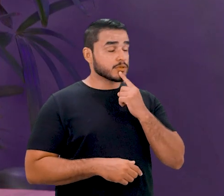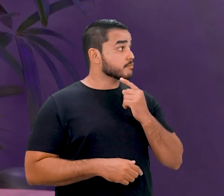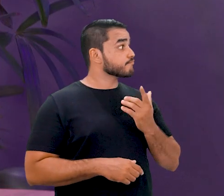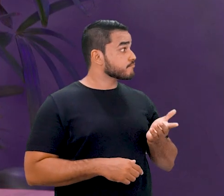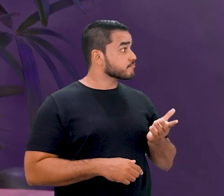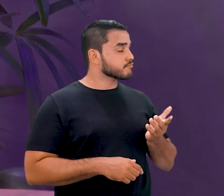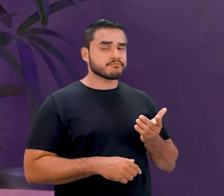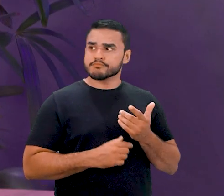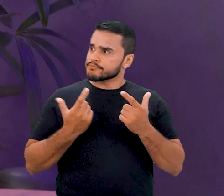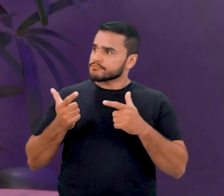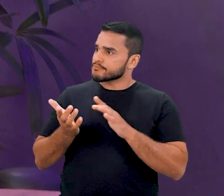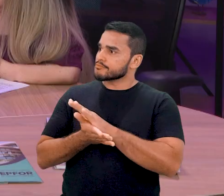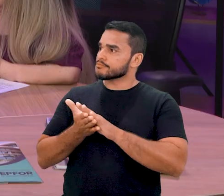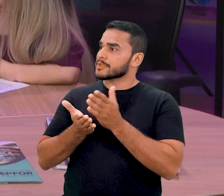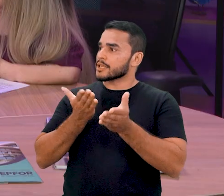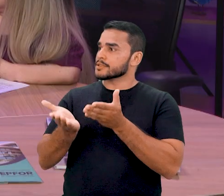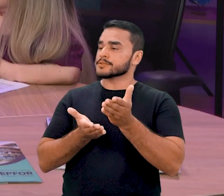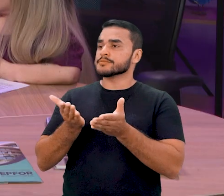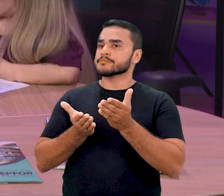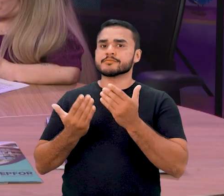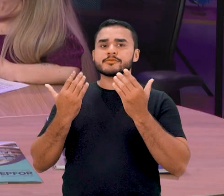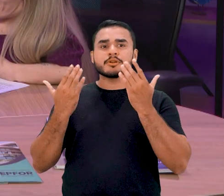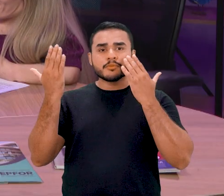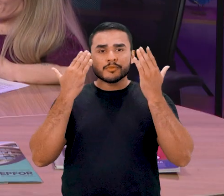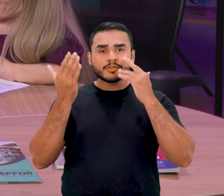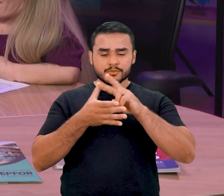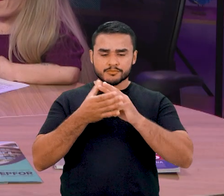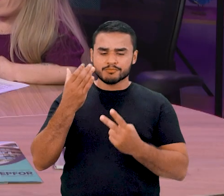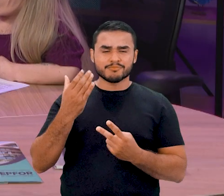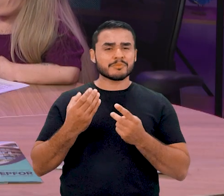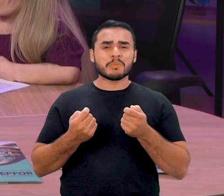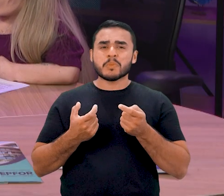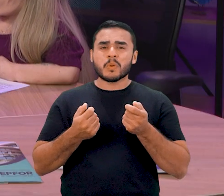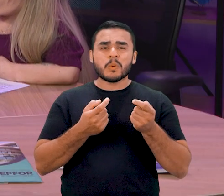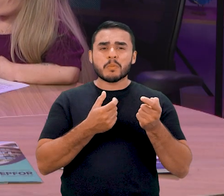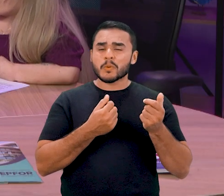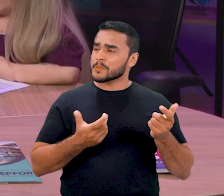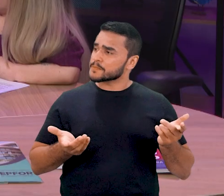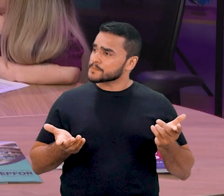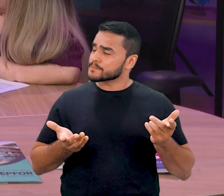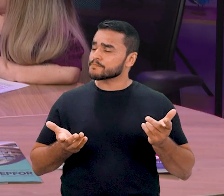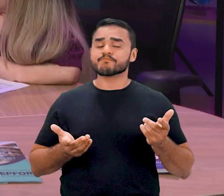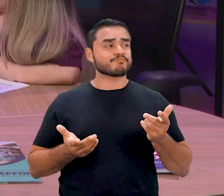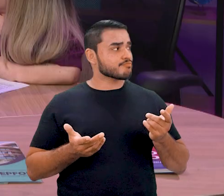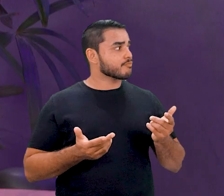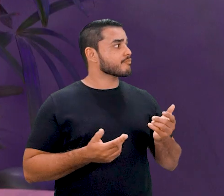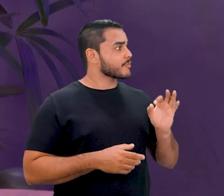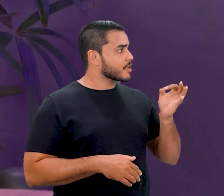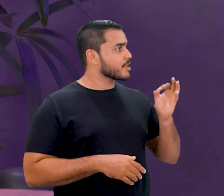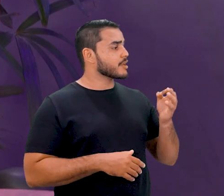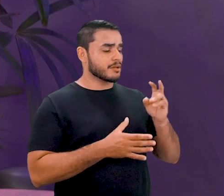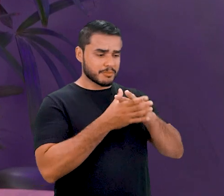atendida mesmo, né? A gente tem pouquíssimos psicólogos bilíngues, então o acesso à psicologia, aos serviços de